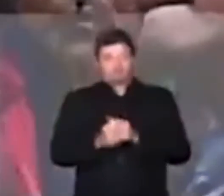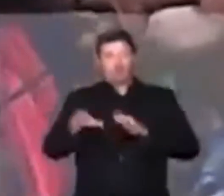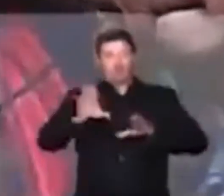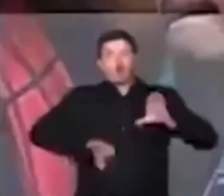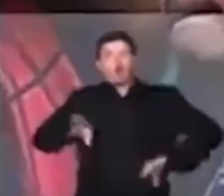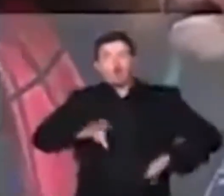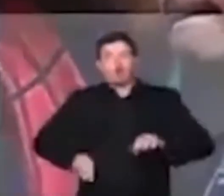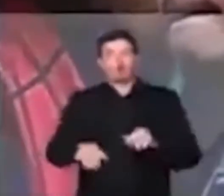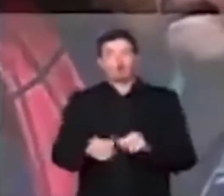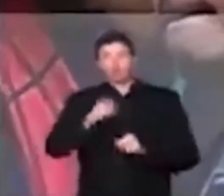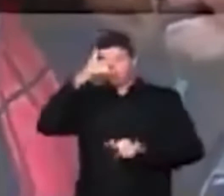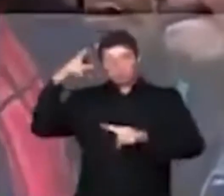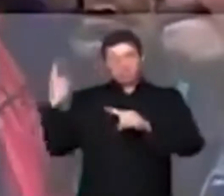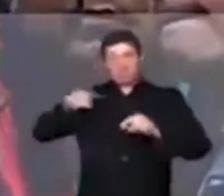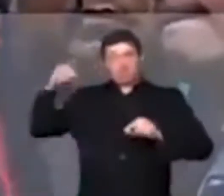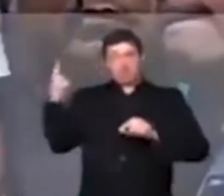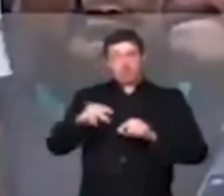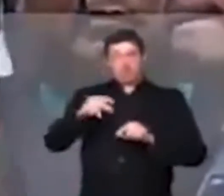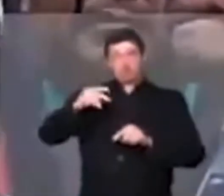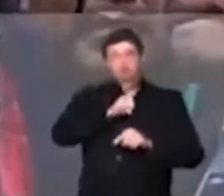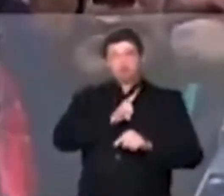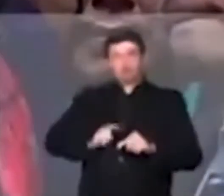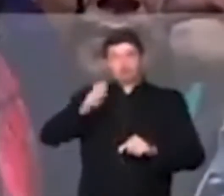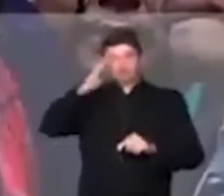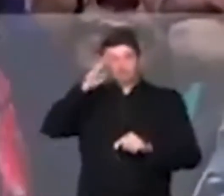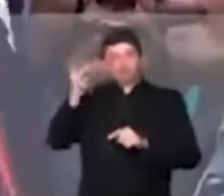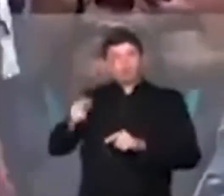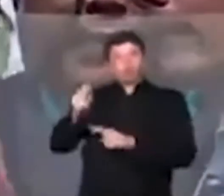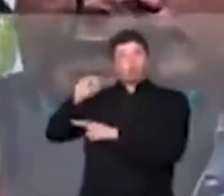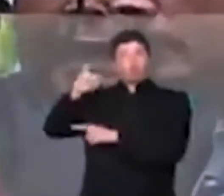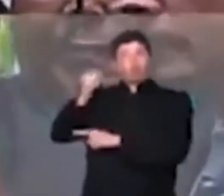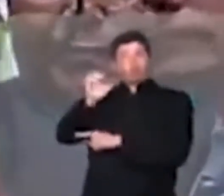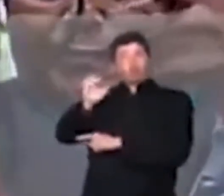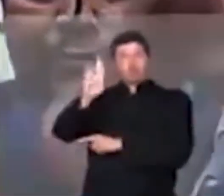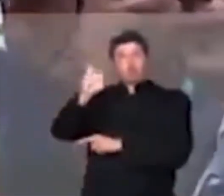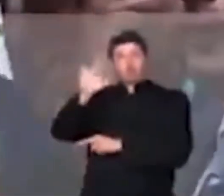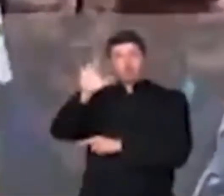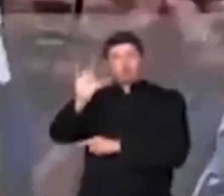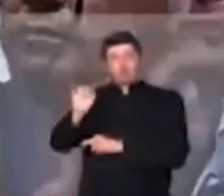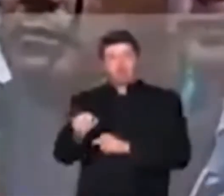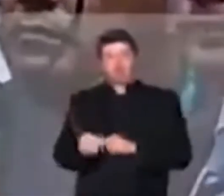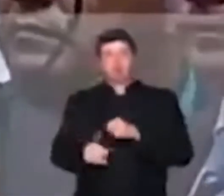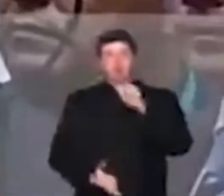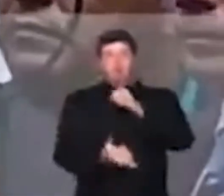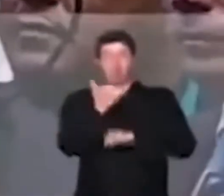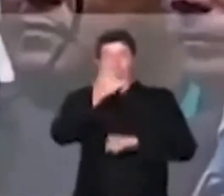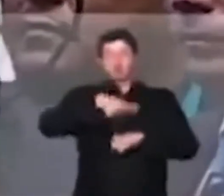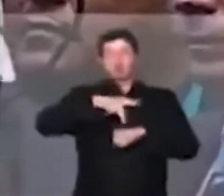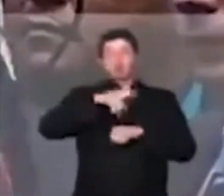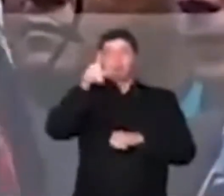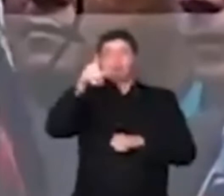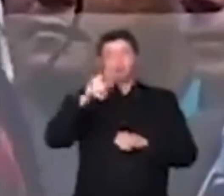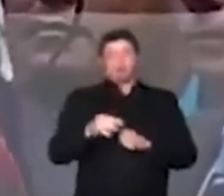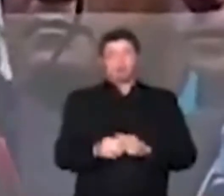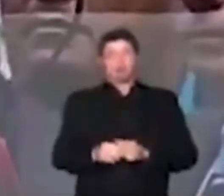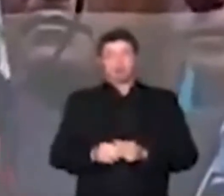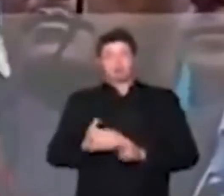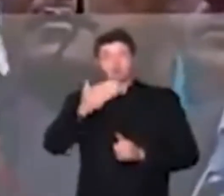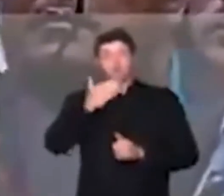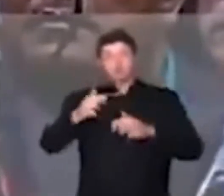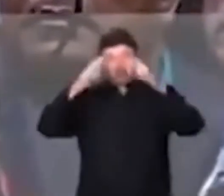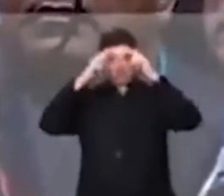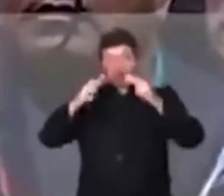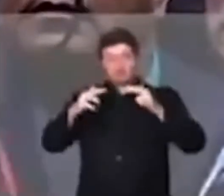corruptos, torturadores como Jair Bolsonaro e traidores da pátria. Como vota,